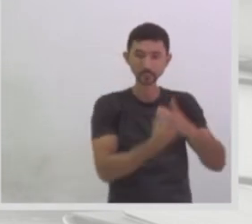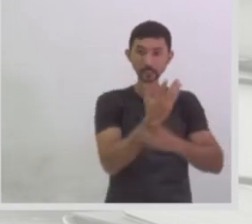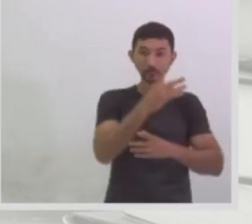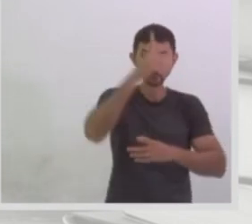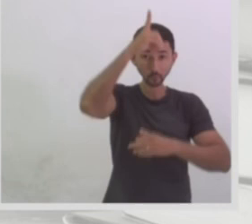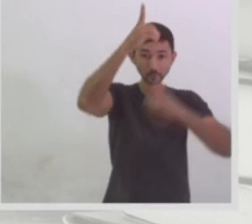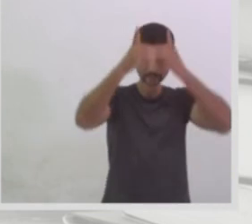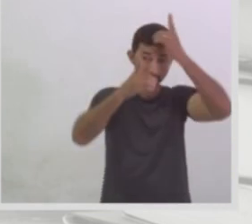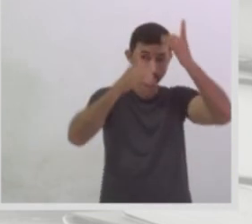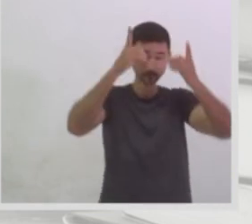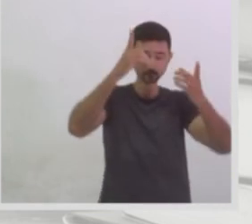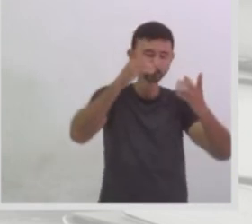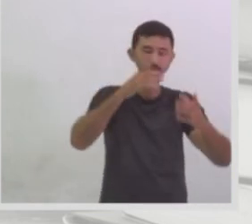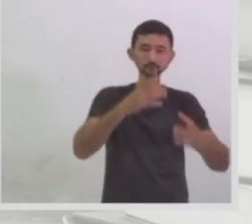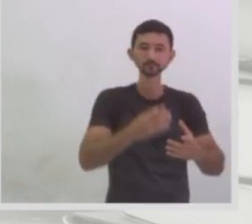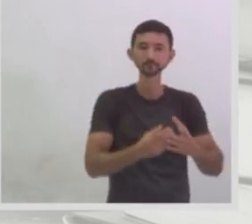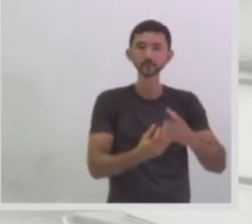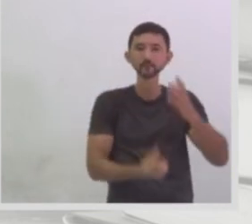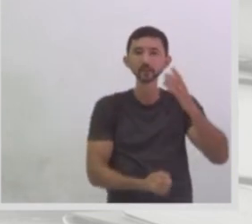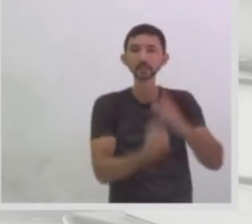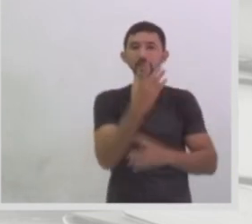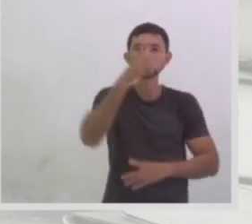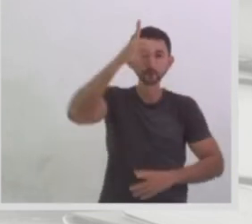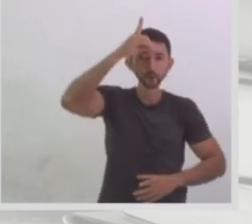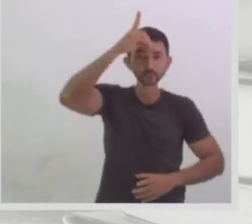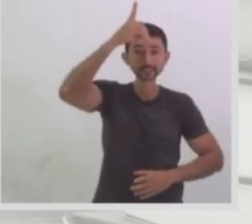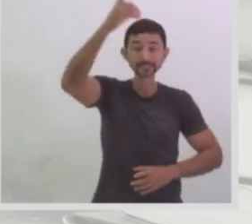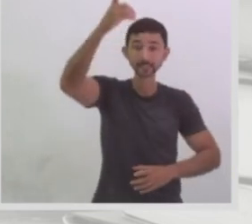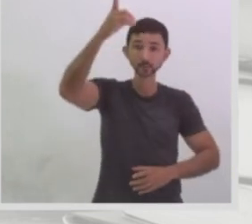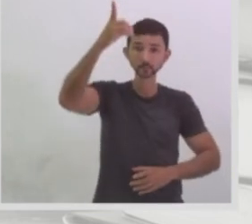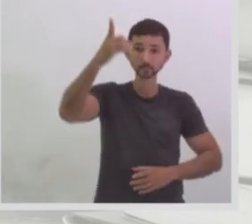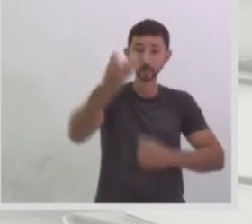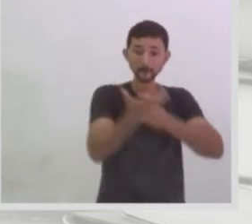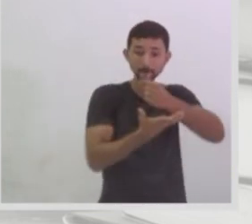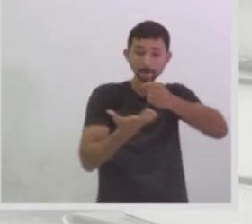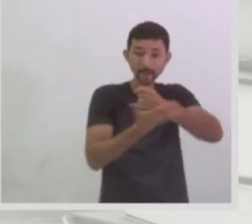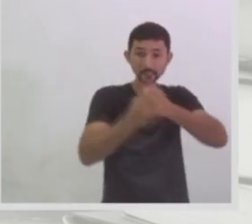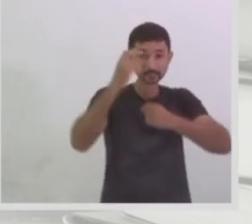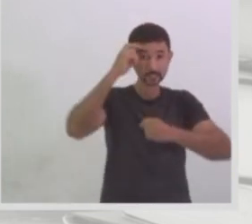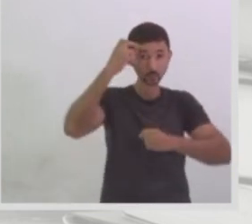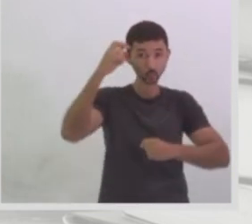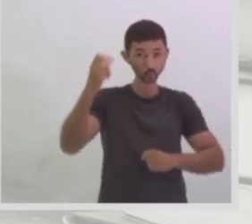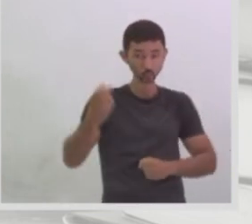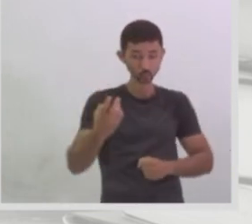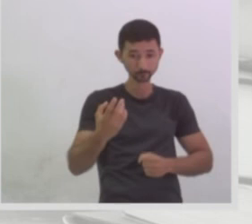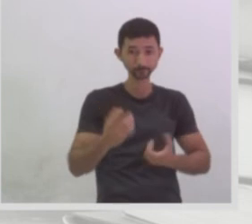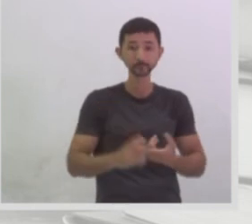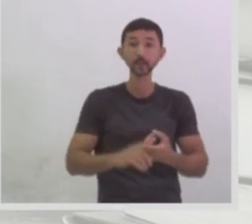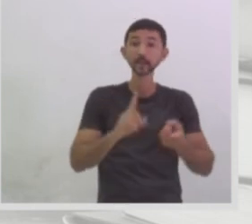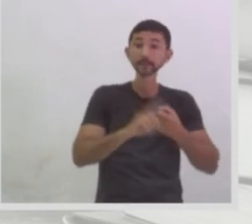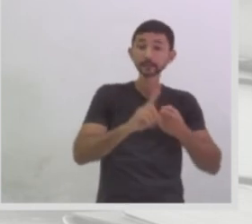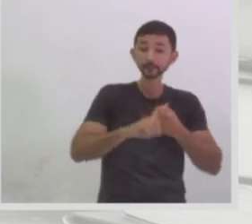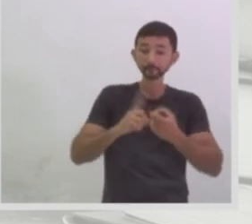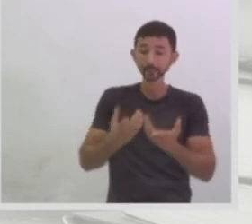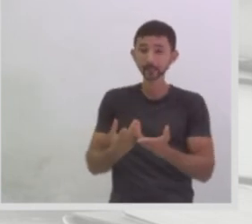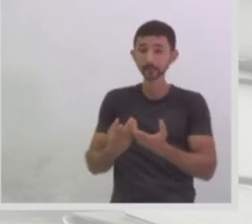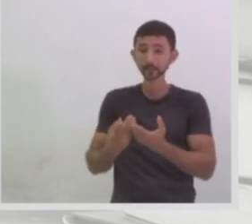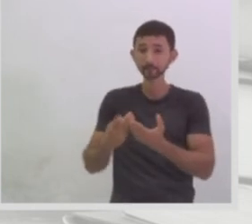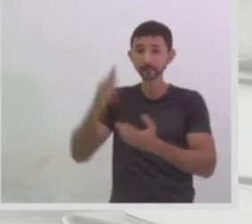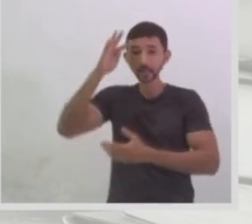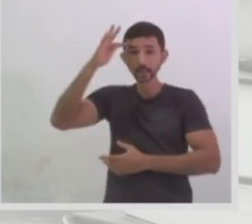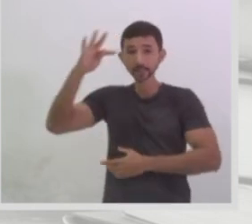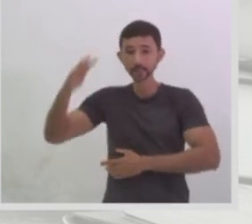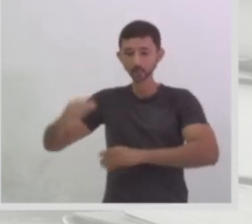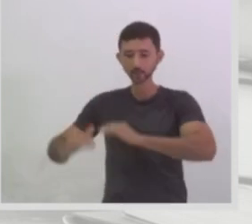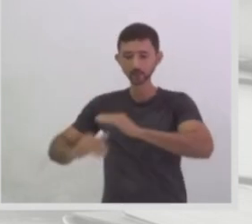cultura. Essa teoria se baseia na fé e em crenças religiosas. E a teoria da evolução. Os seres humanos são